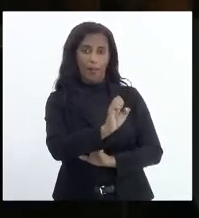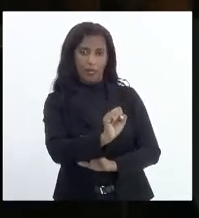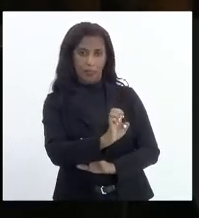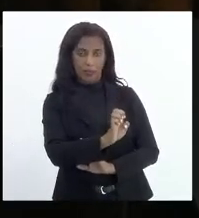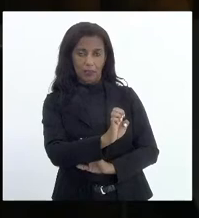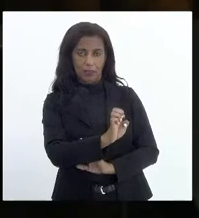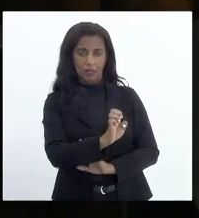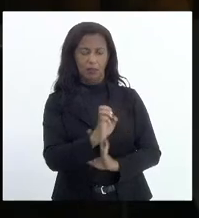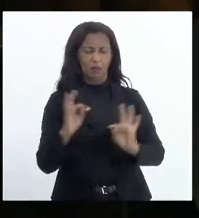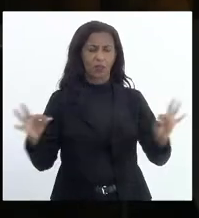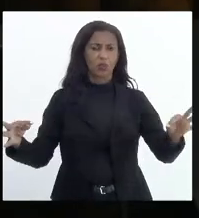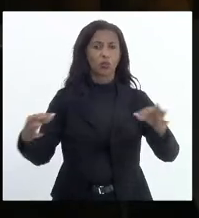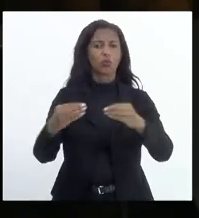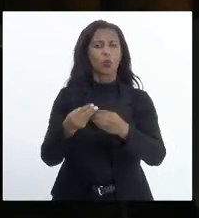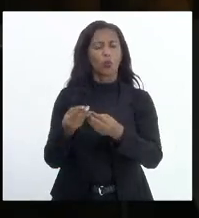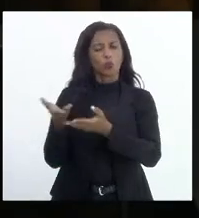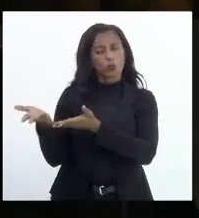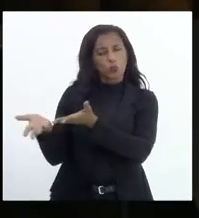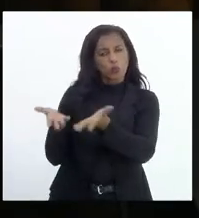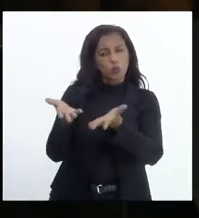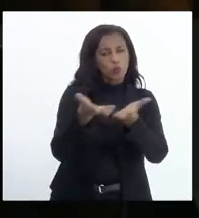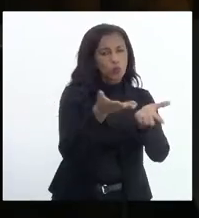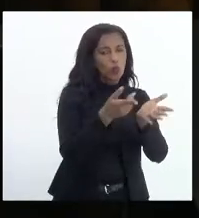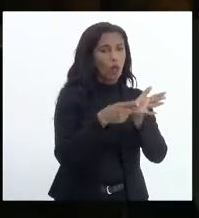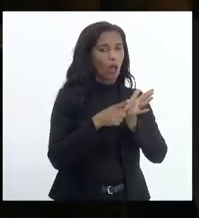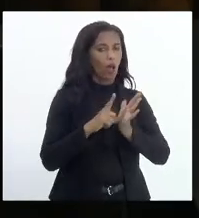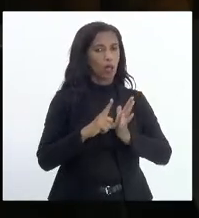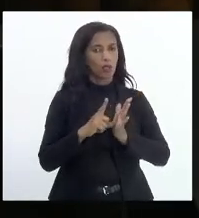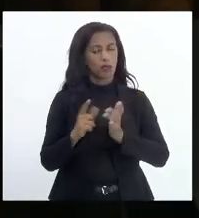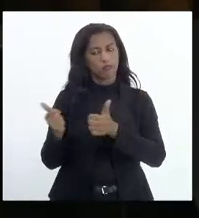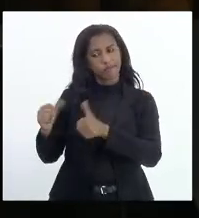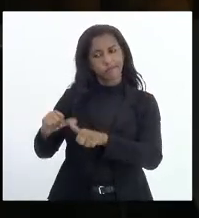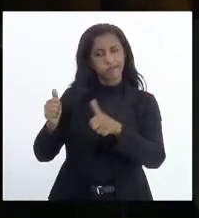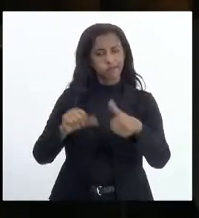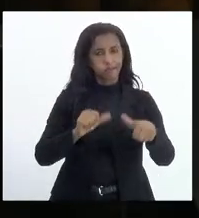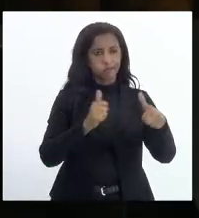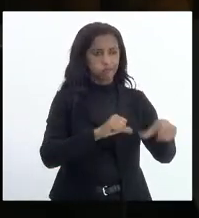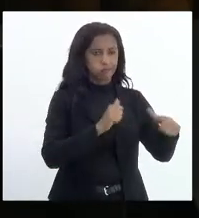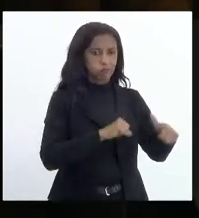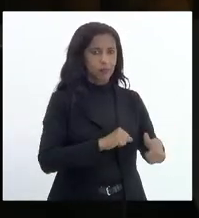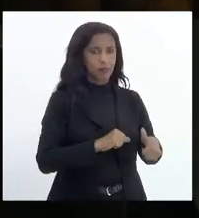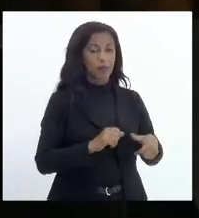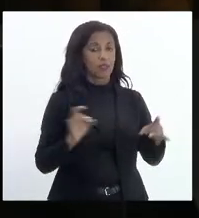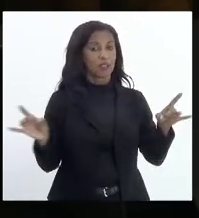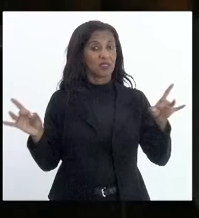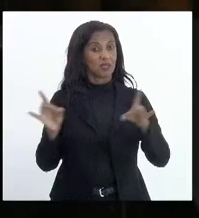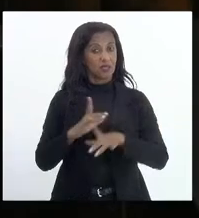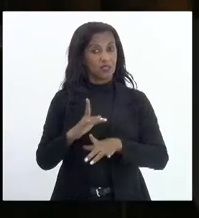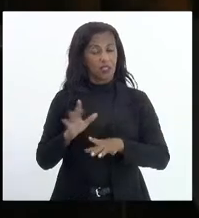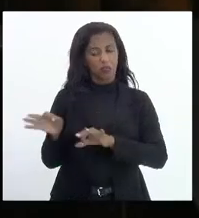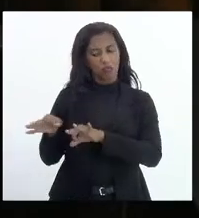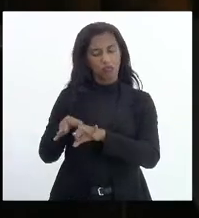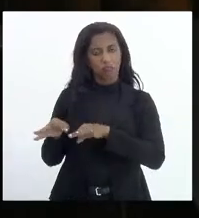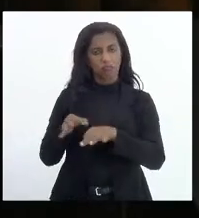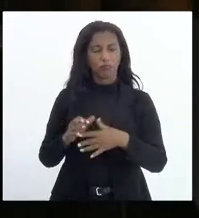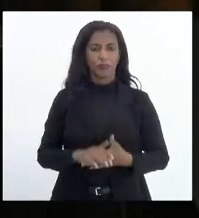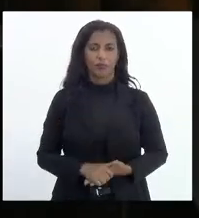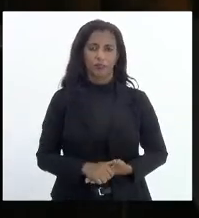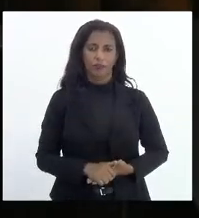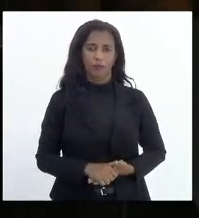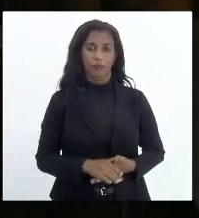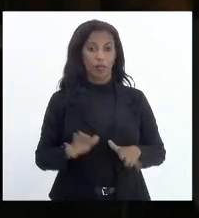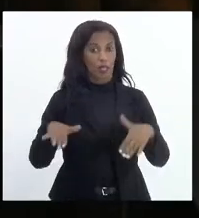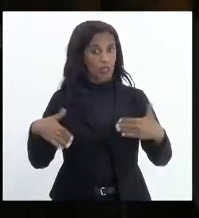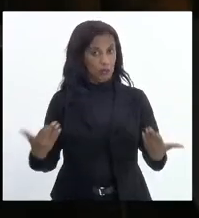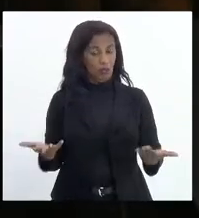que todos os seus cuidados preliminares chora Presidente sejam tomados então